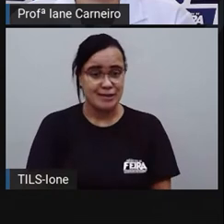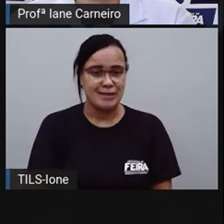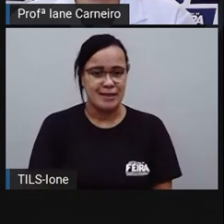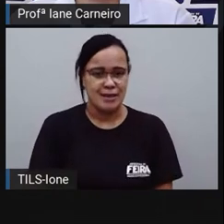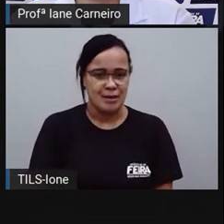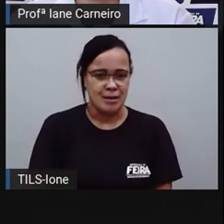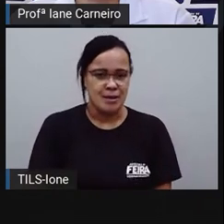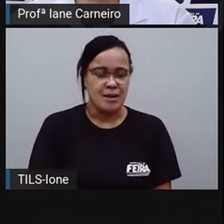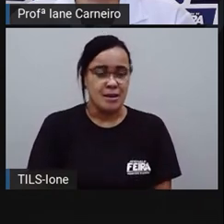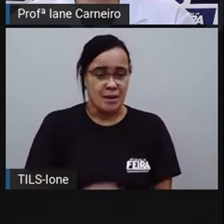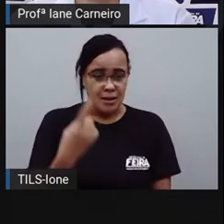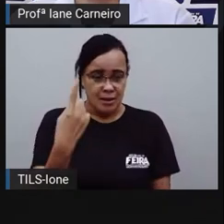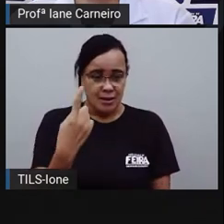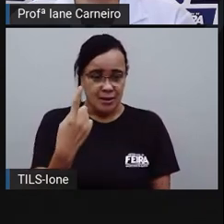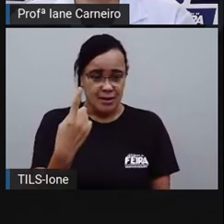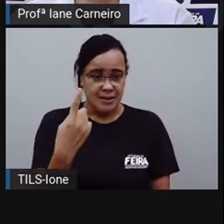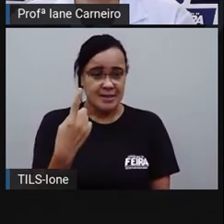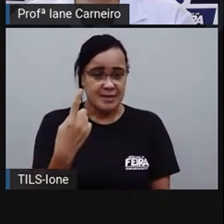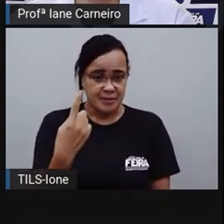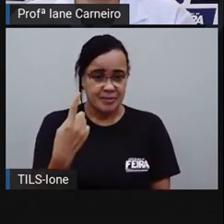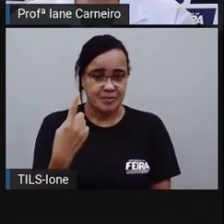Aqui tem